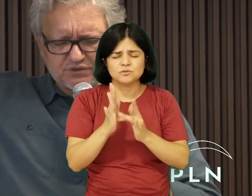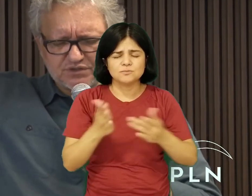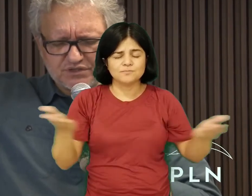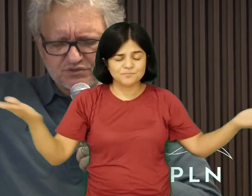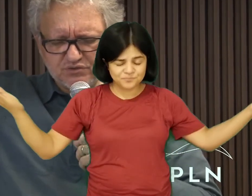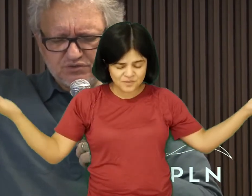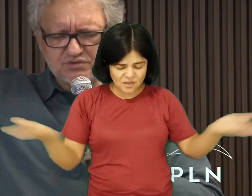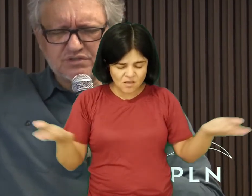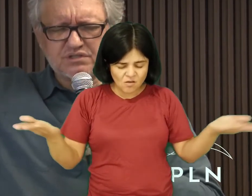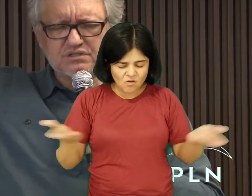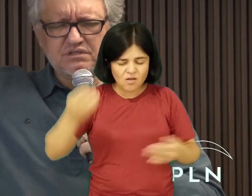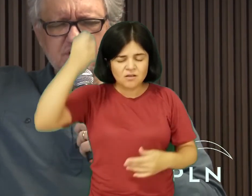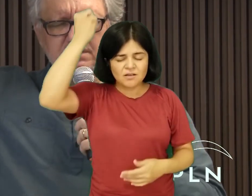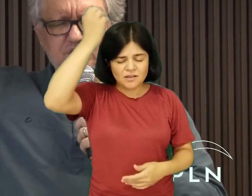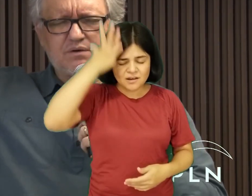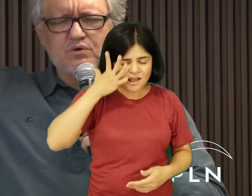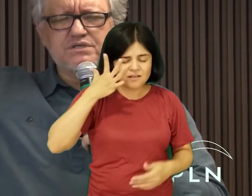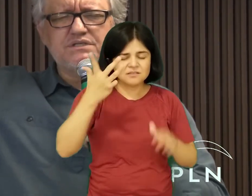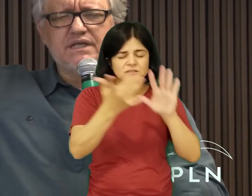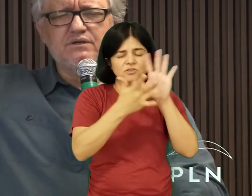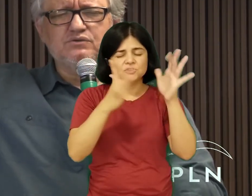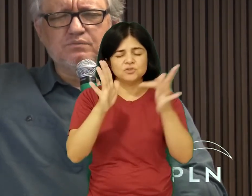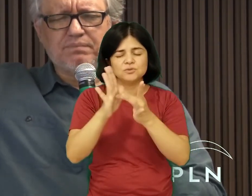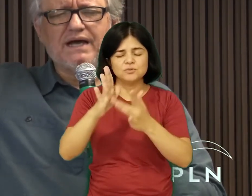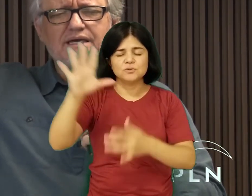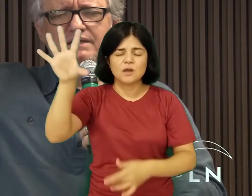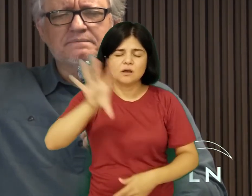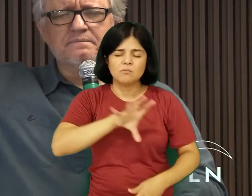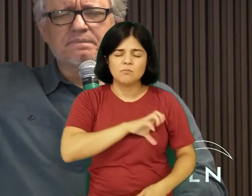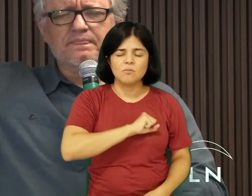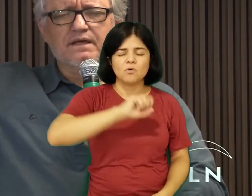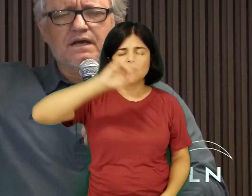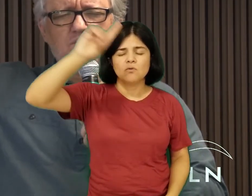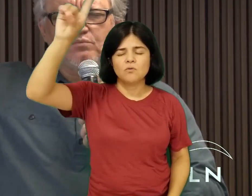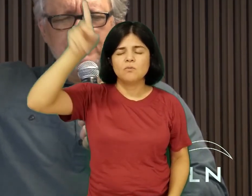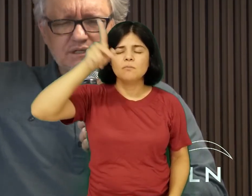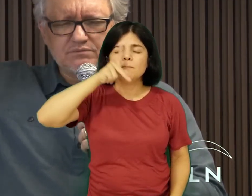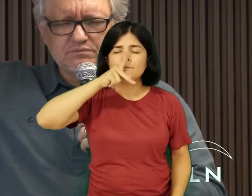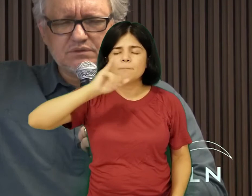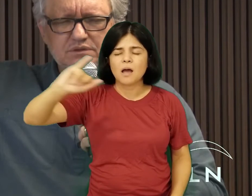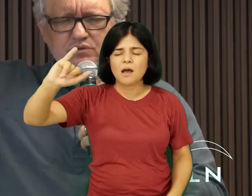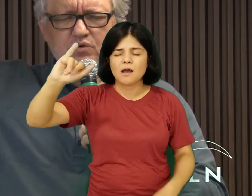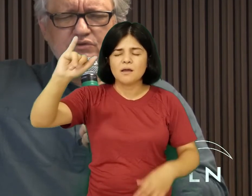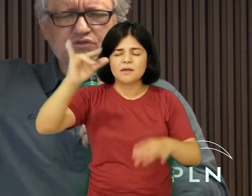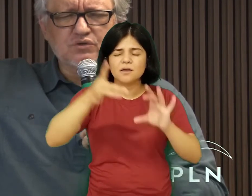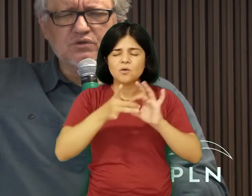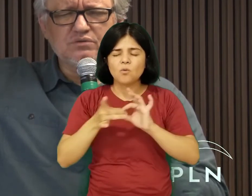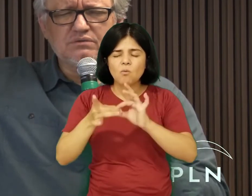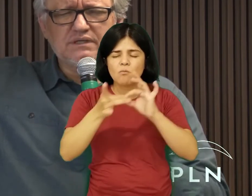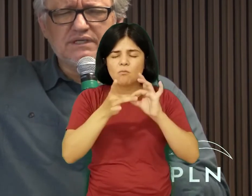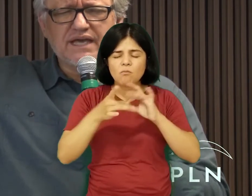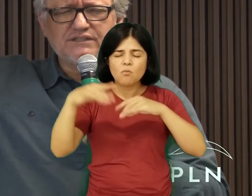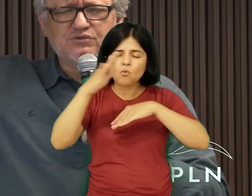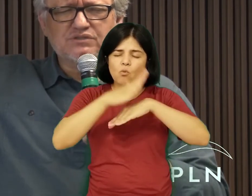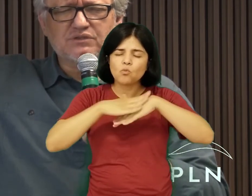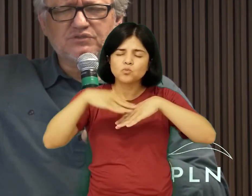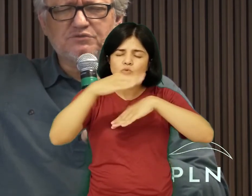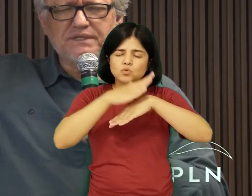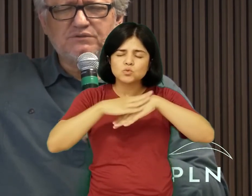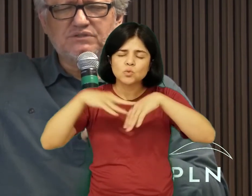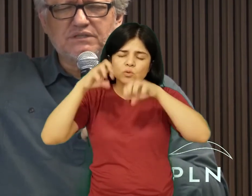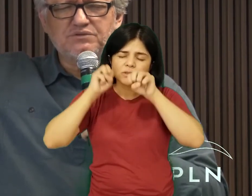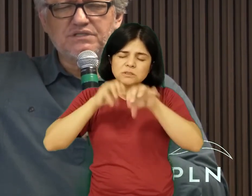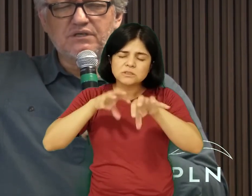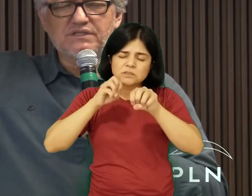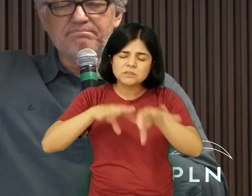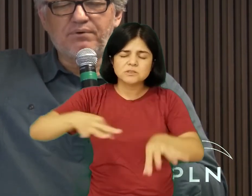do Senhor Jesus, que o amor de Deus, o Pai, a comunhão, o consolo e a instrução do